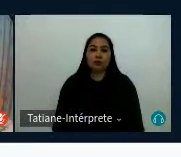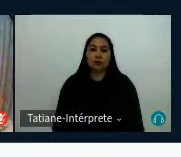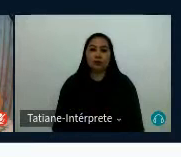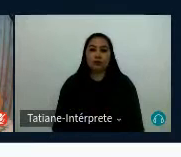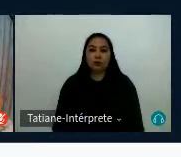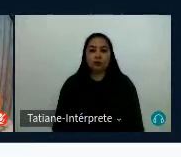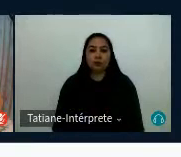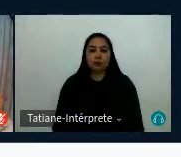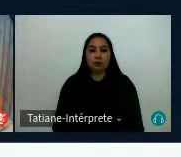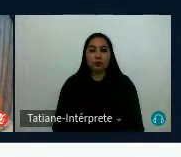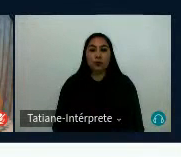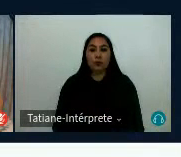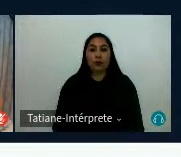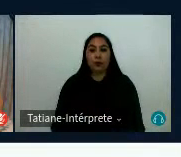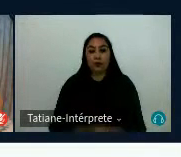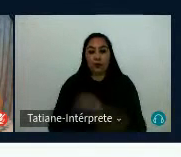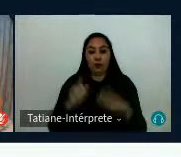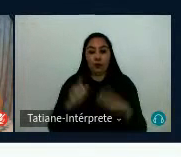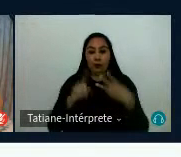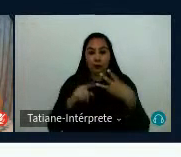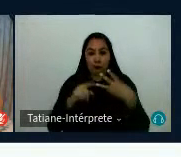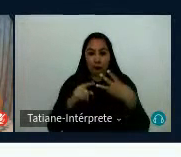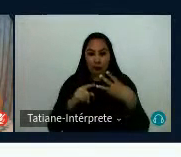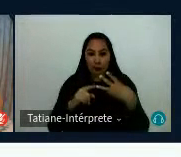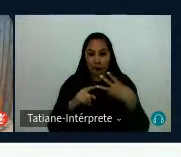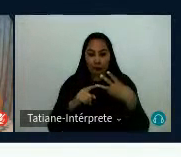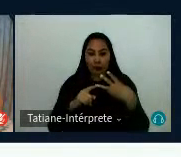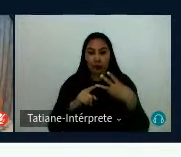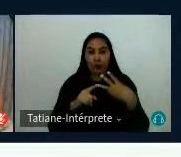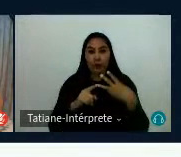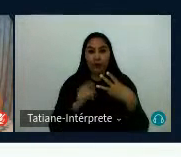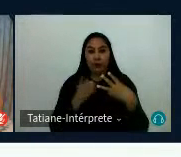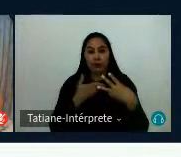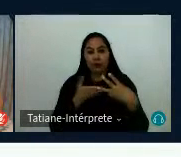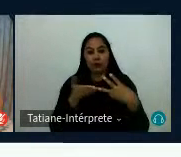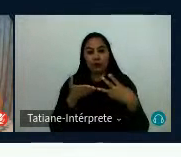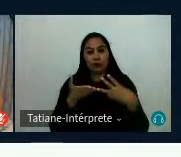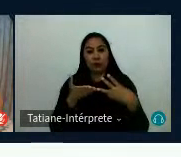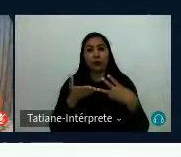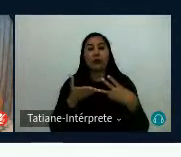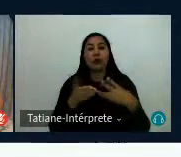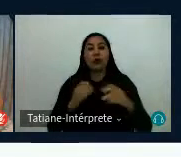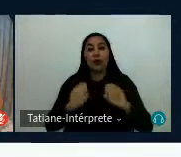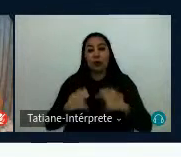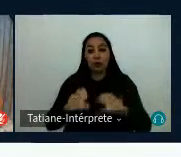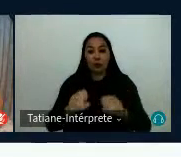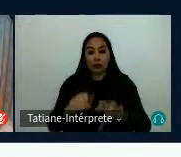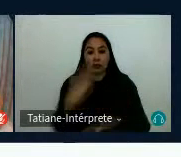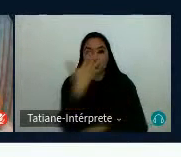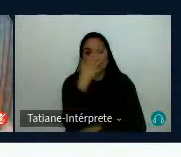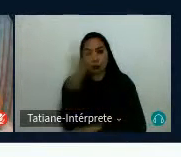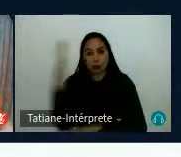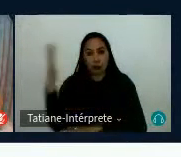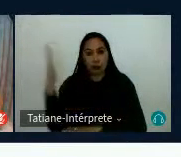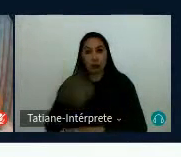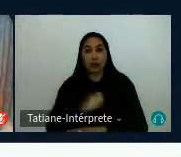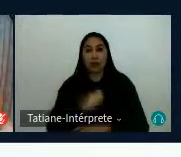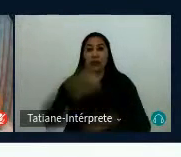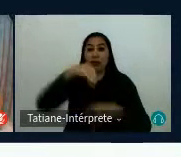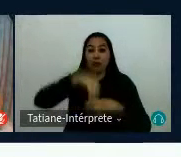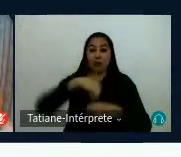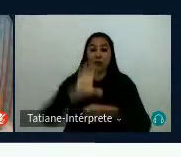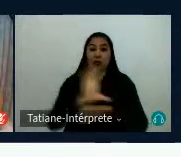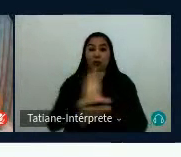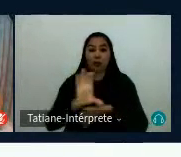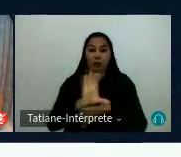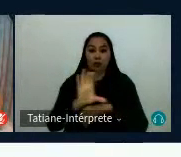E o nosso terceiro eixo, o eixo da educação ambiental, ela está prevista na Constituição Federal